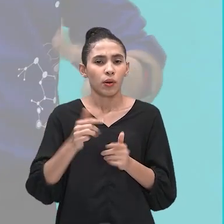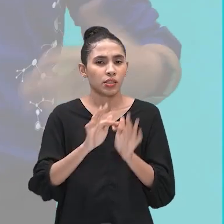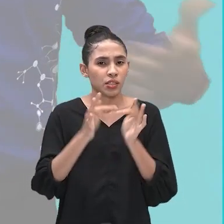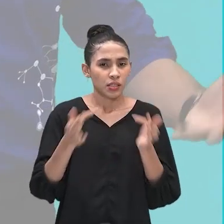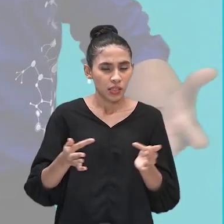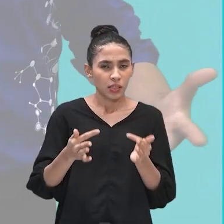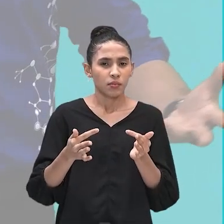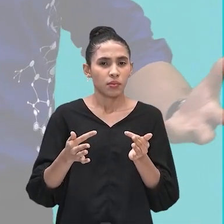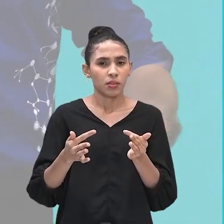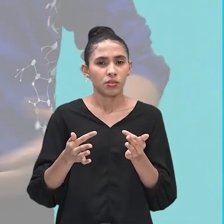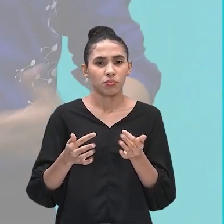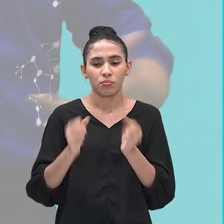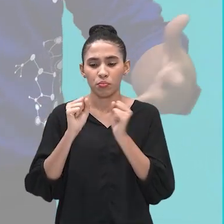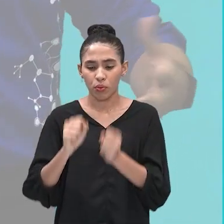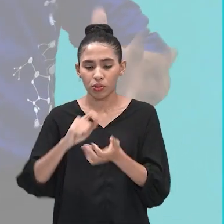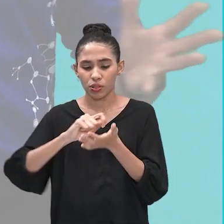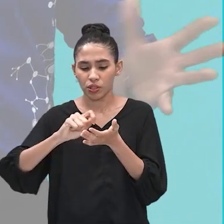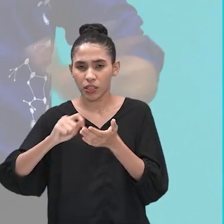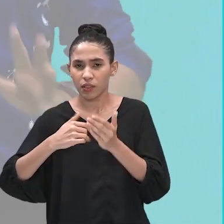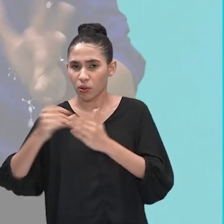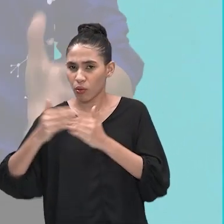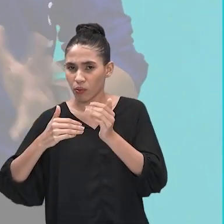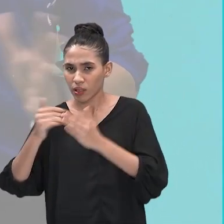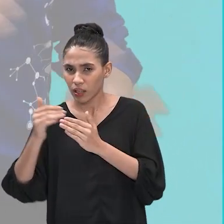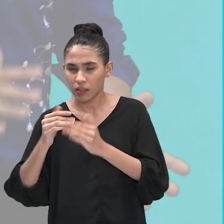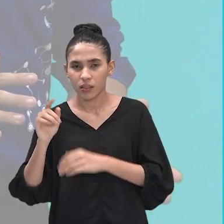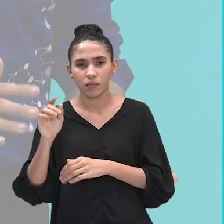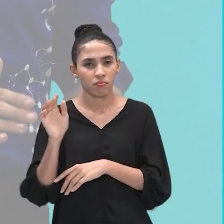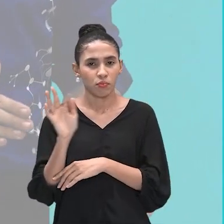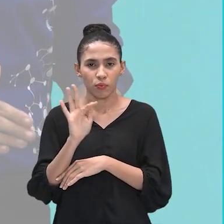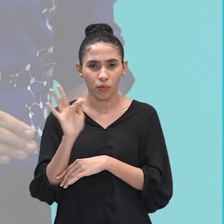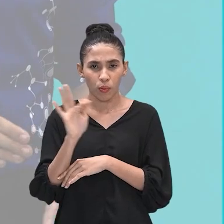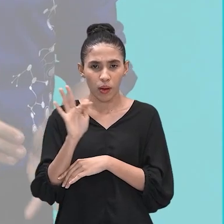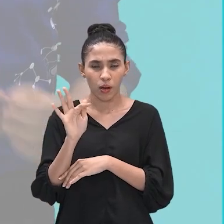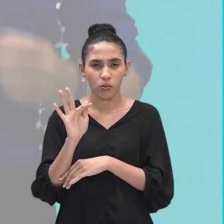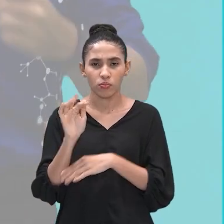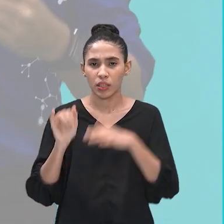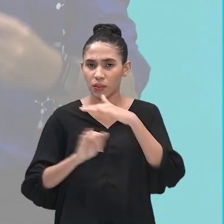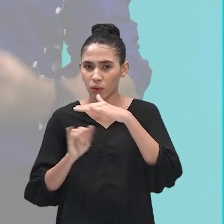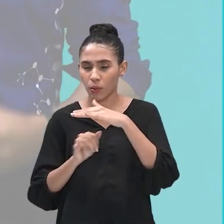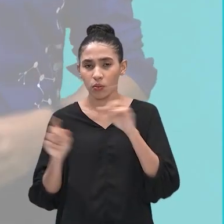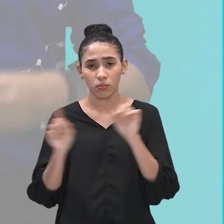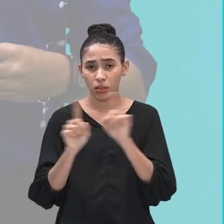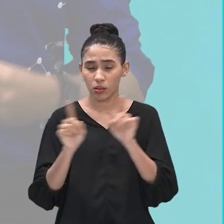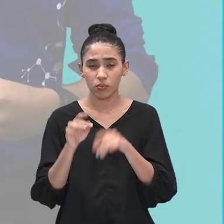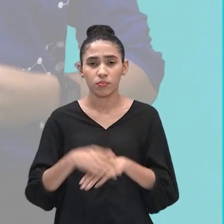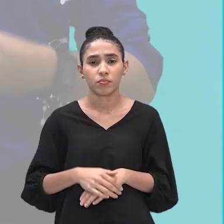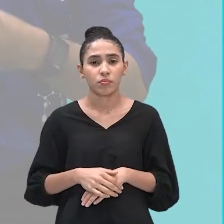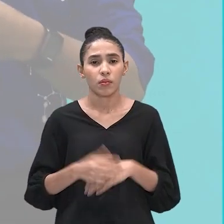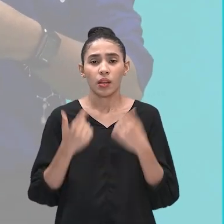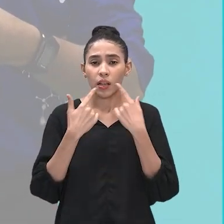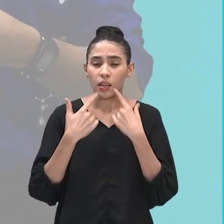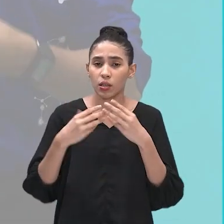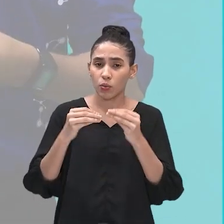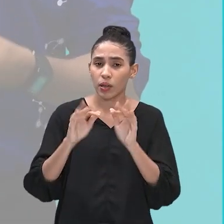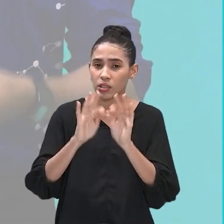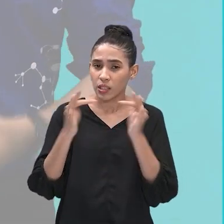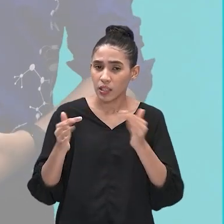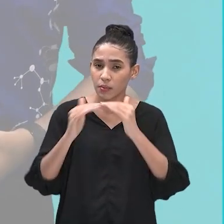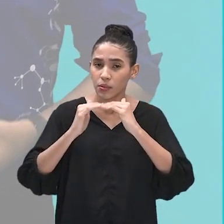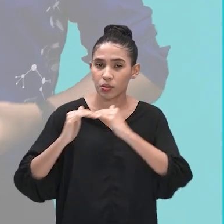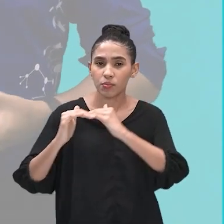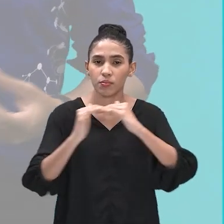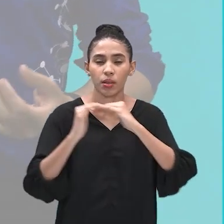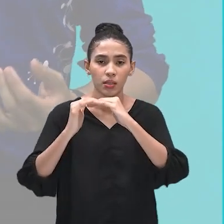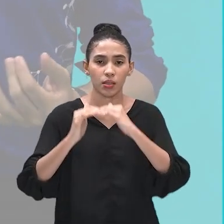coloquial, que a gente fala no dia a dia, né? E aí, mano, beleza? Né? Ele não utilizou essa linguagem. Ele utilizou uma linguagem, a norma padrão